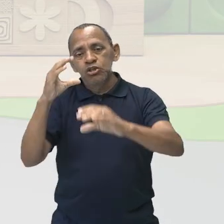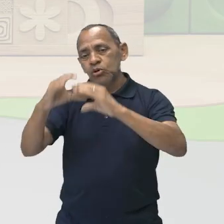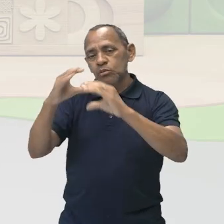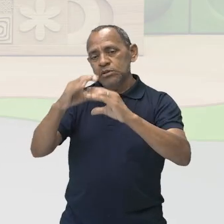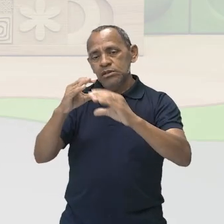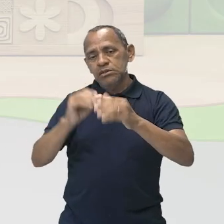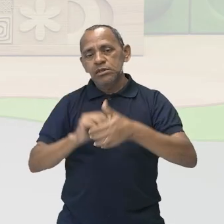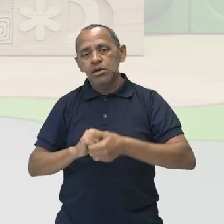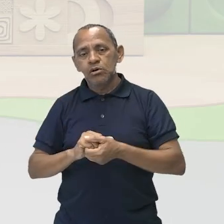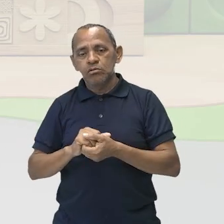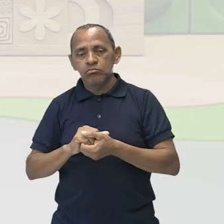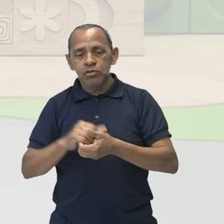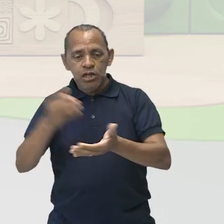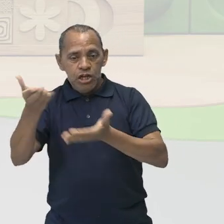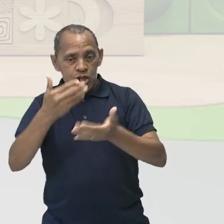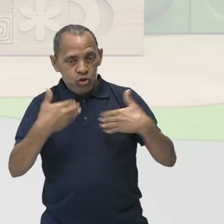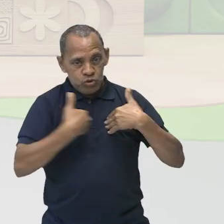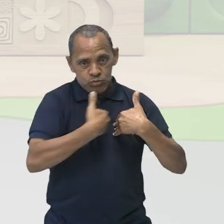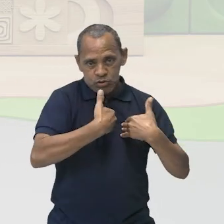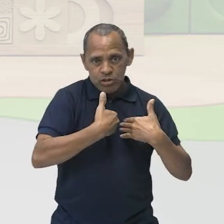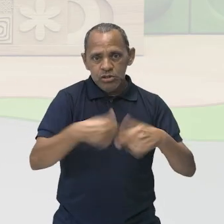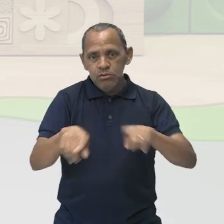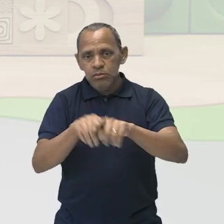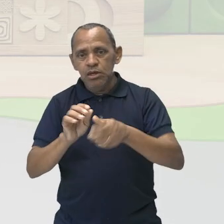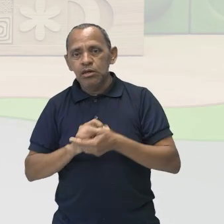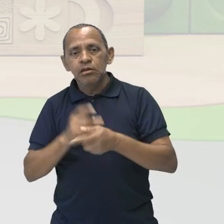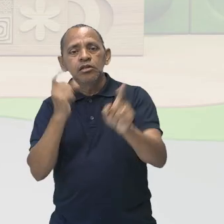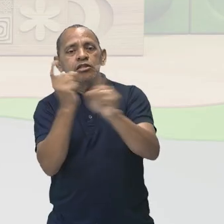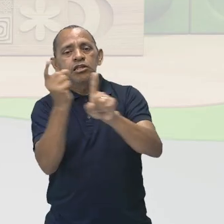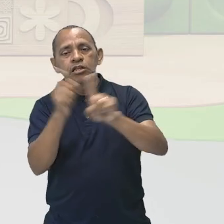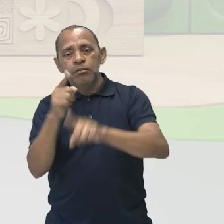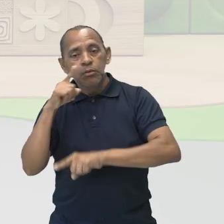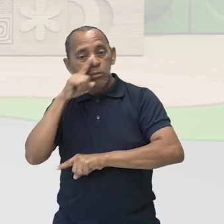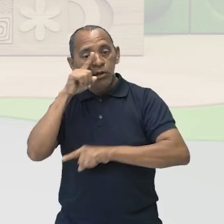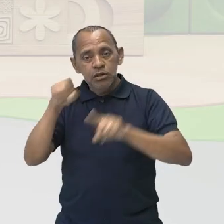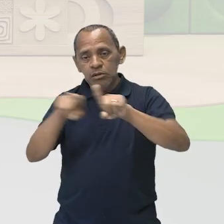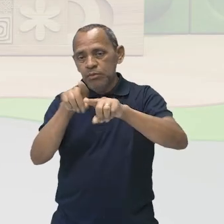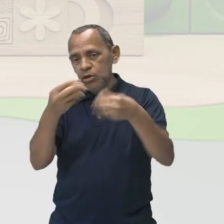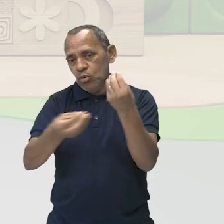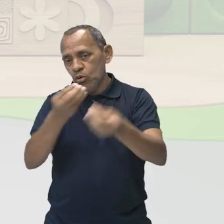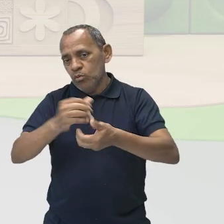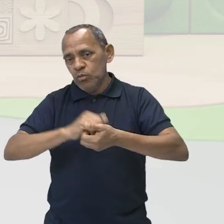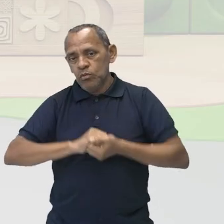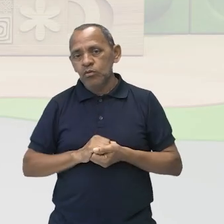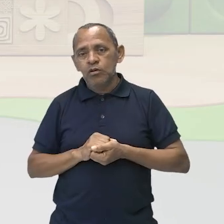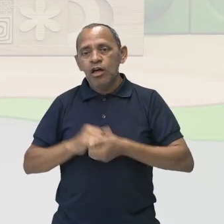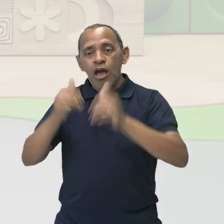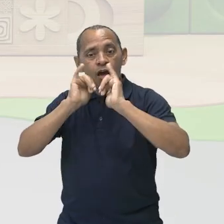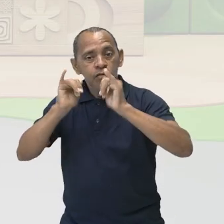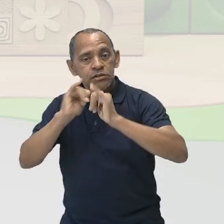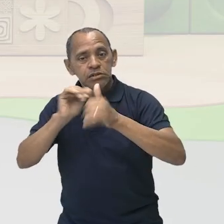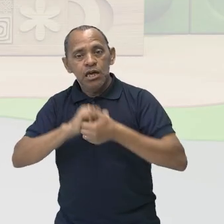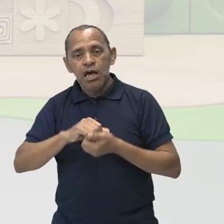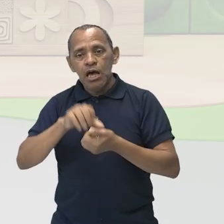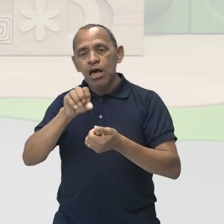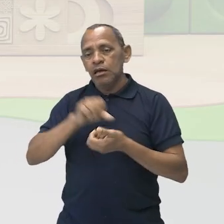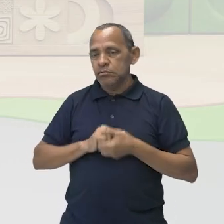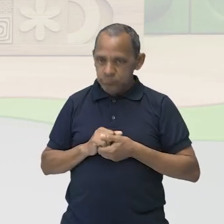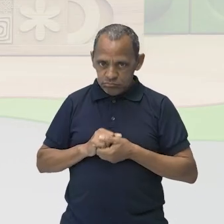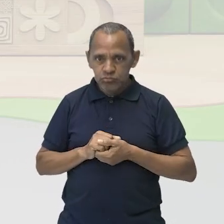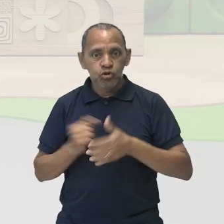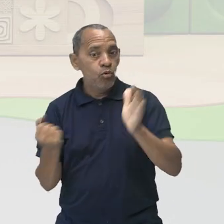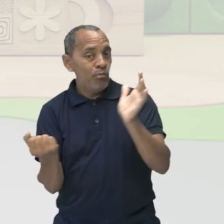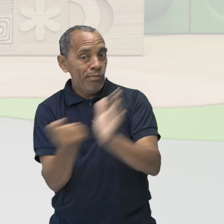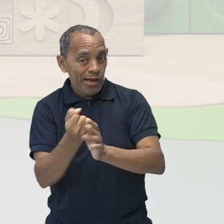comunicação entre os animais, tanto para detectar perigo, quanto para avisar quanto ao território ou